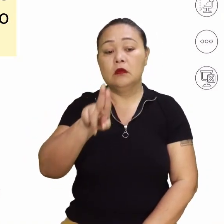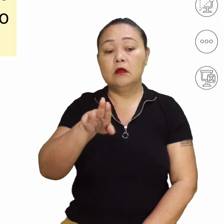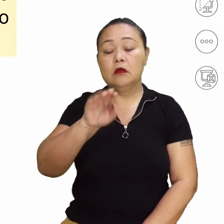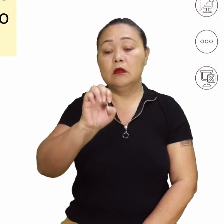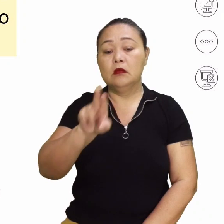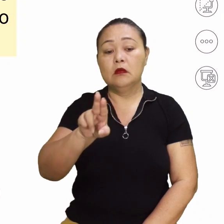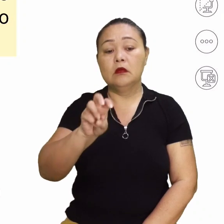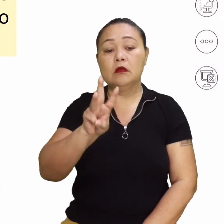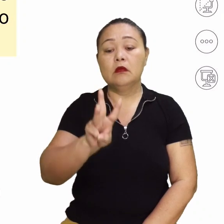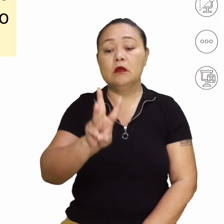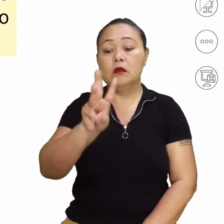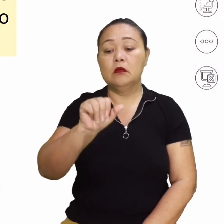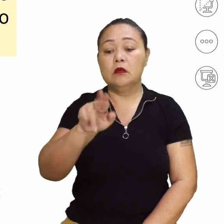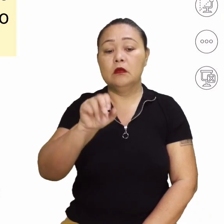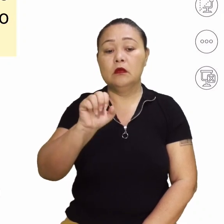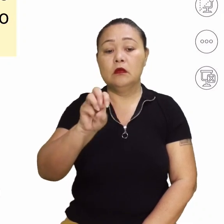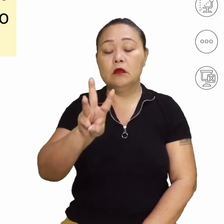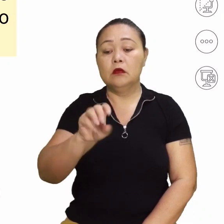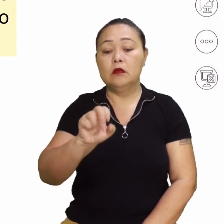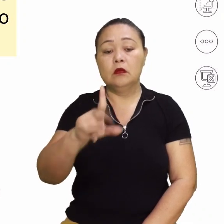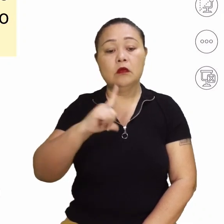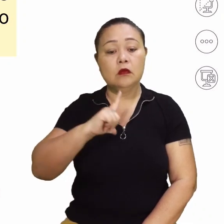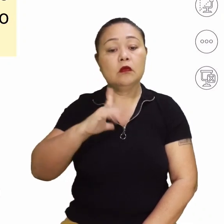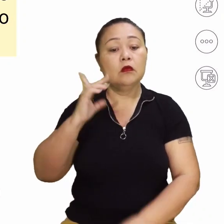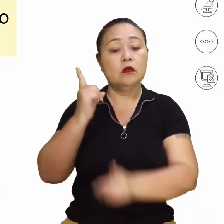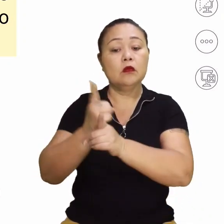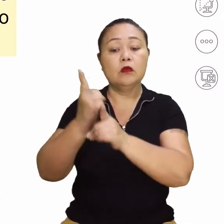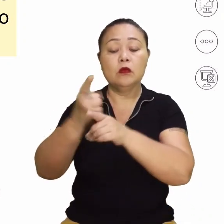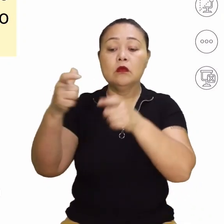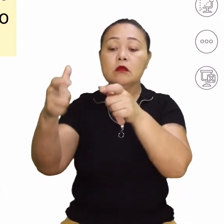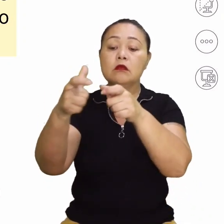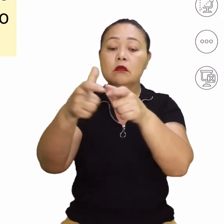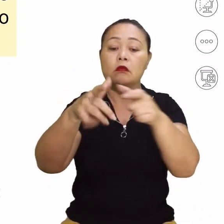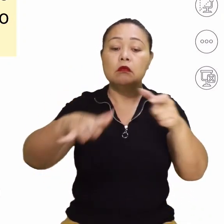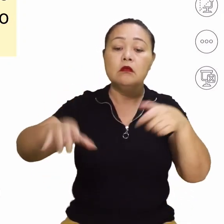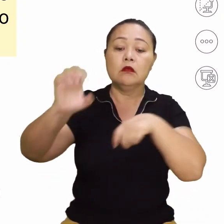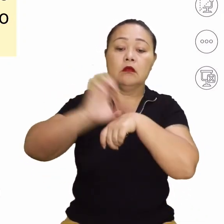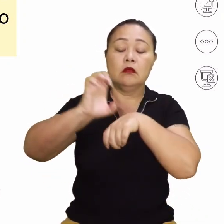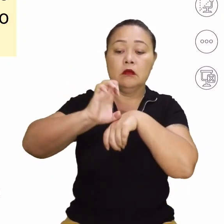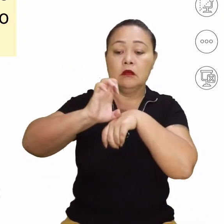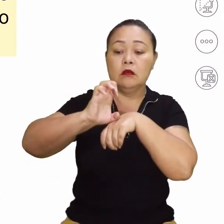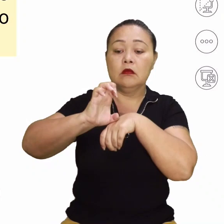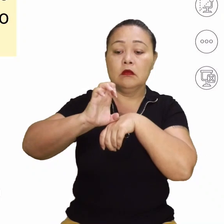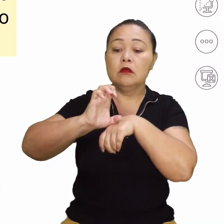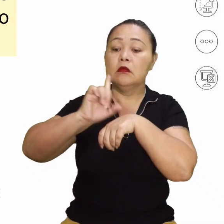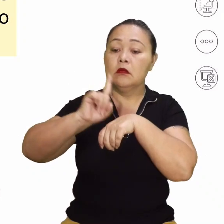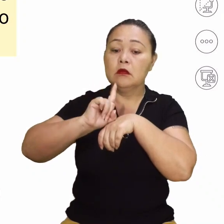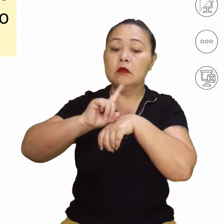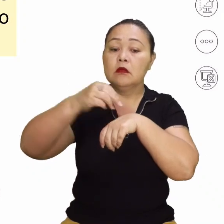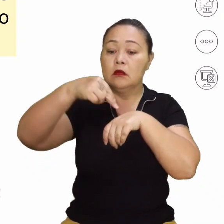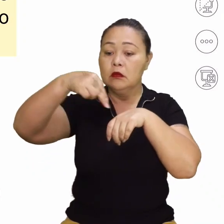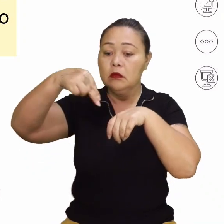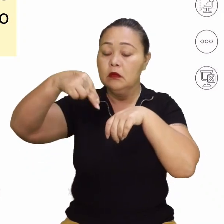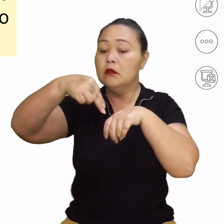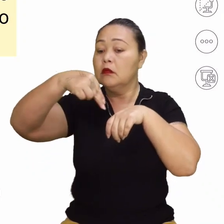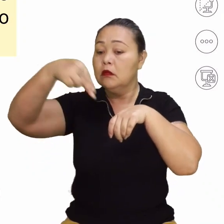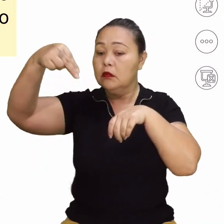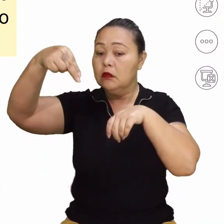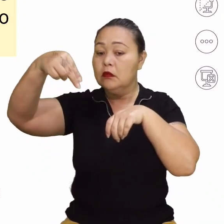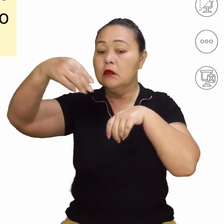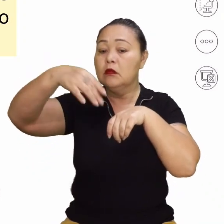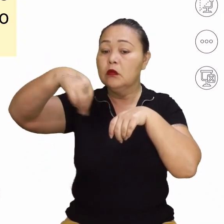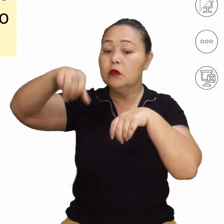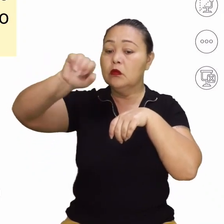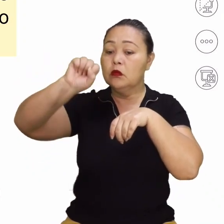eles encontram-se numa vasta região do estado localizado nos pontos extremos do Noroeste do